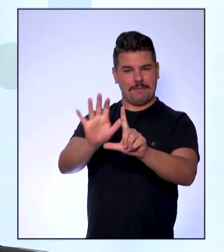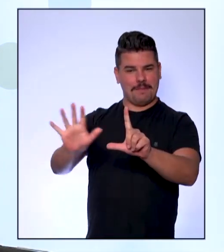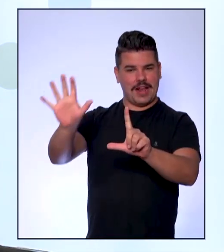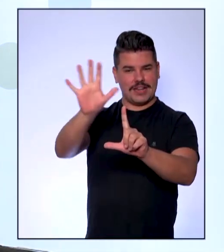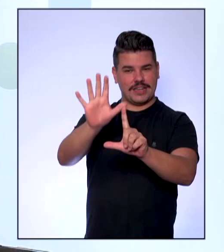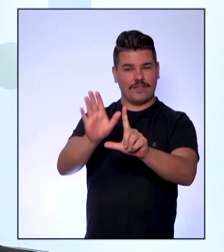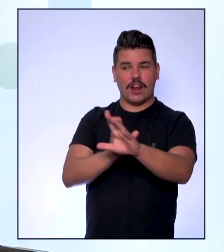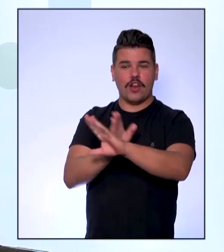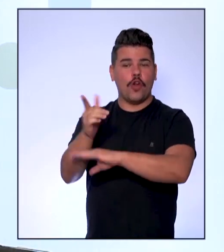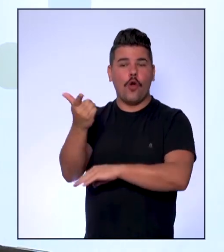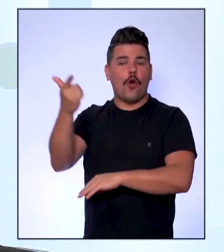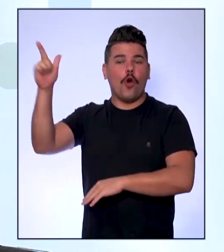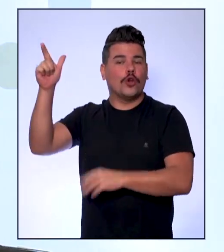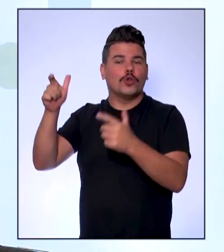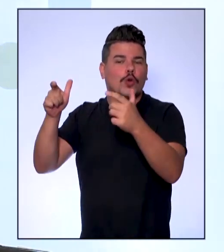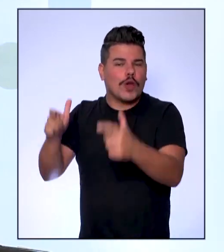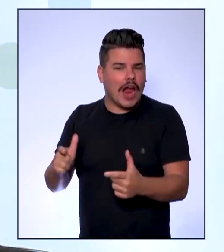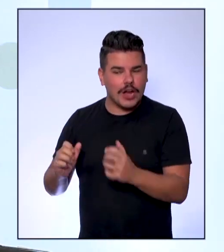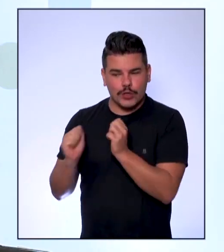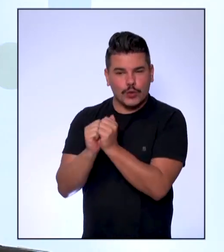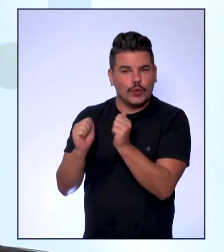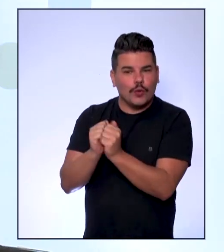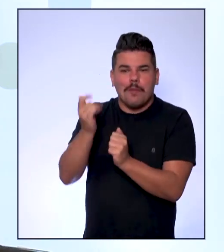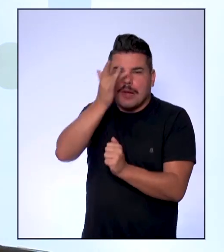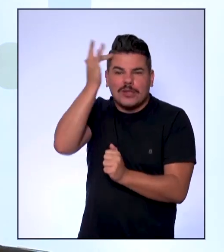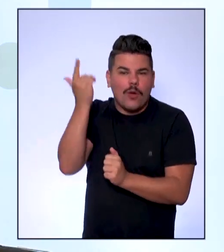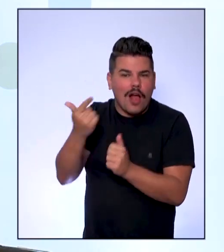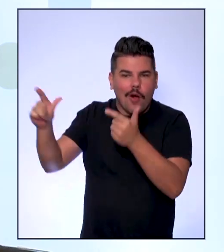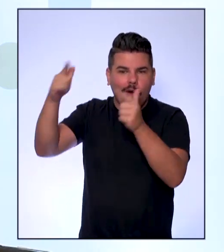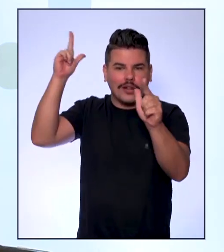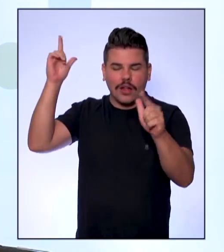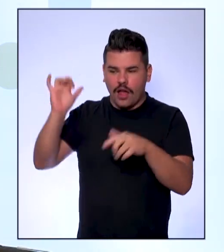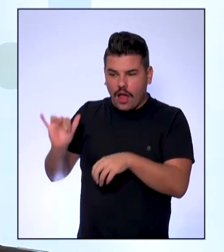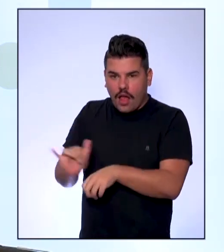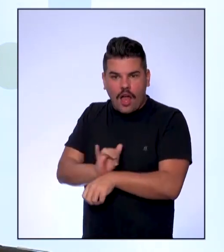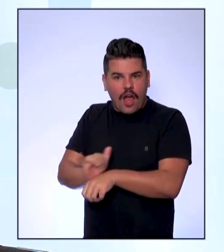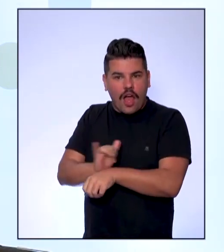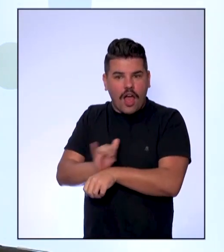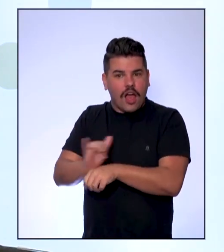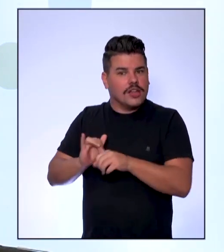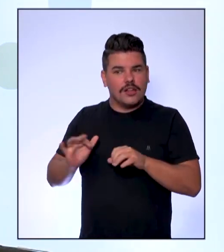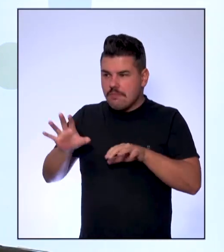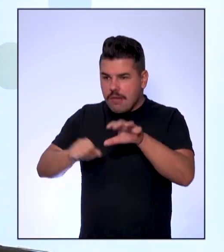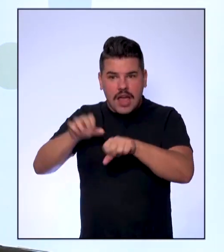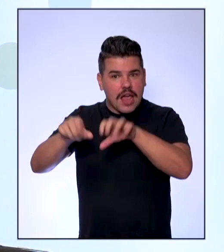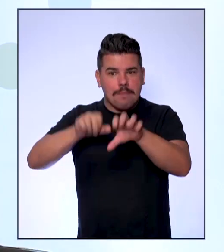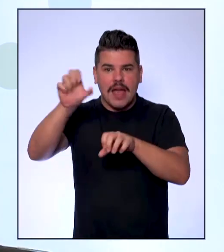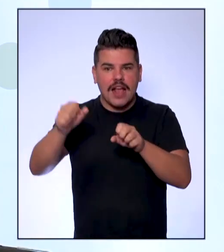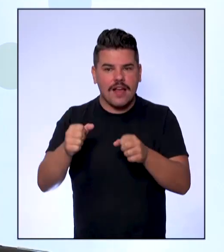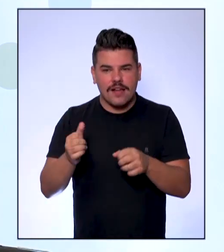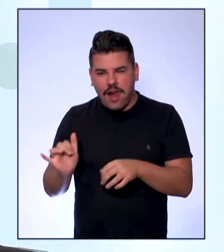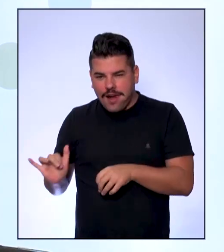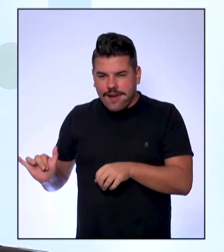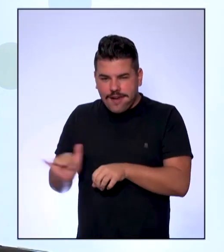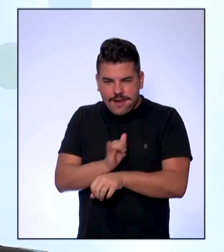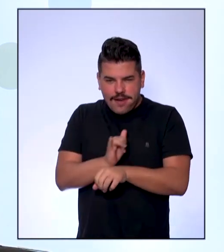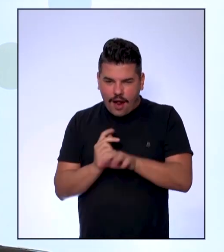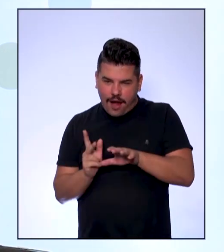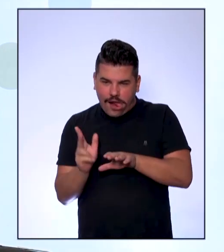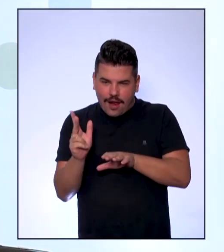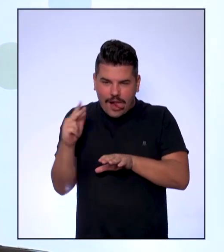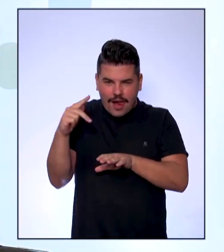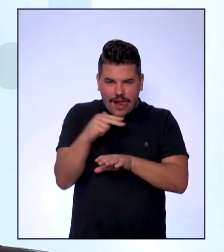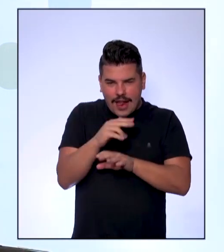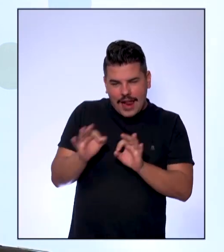estava fazendo outra coisa, eu estava com outras pessoas. Então, tudo isso também tem a ver com eles pegarem informações e manipularem elas para